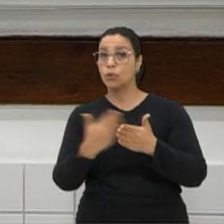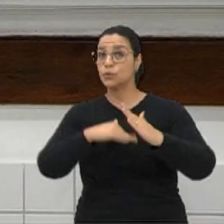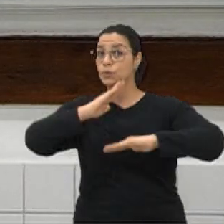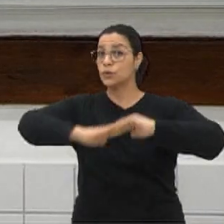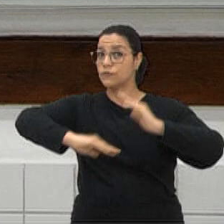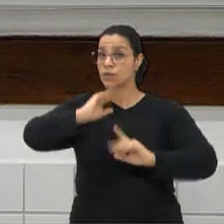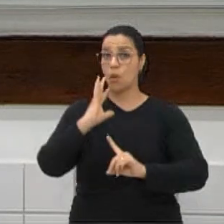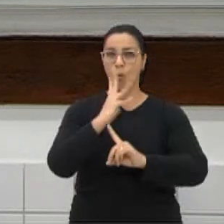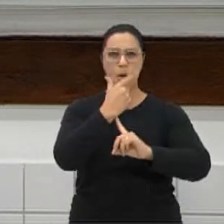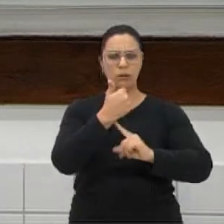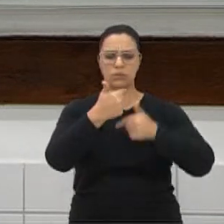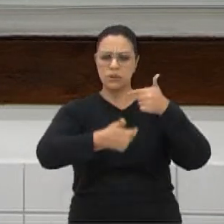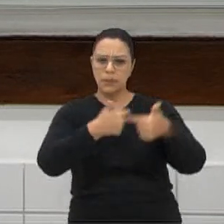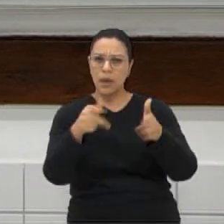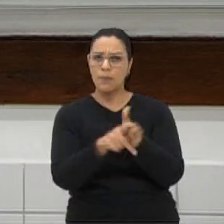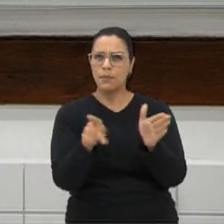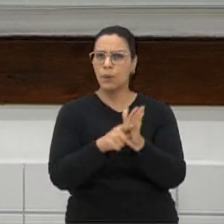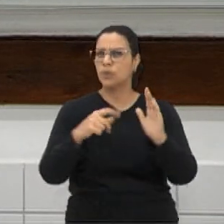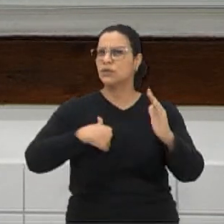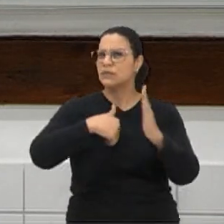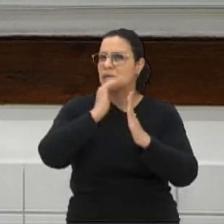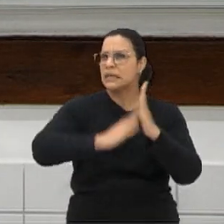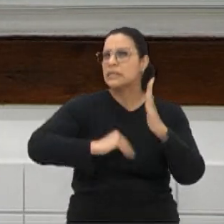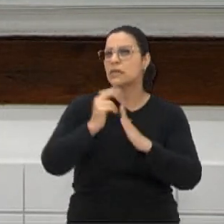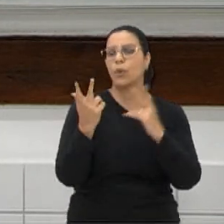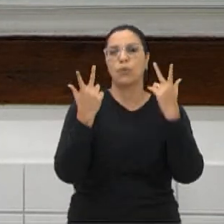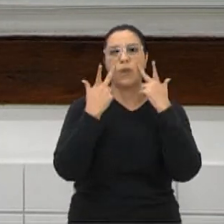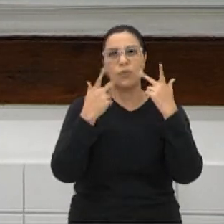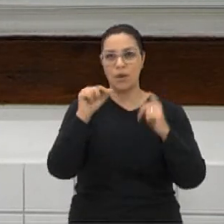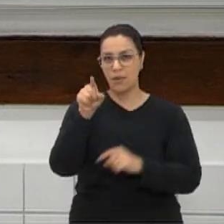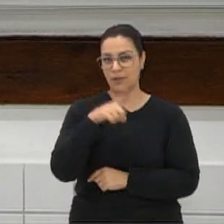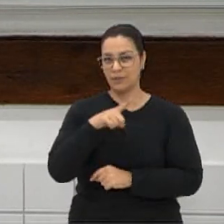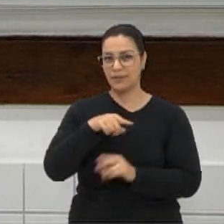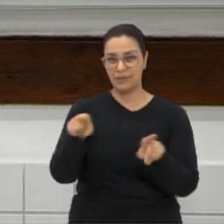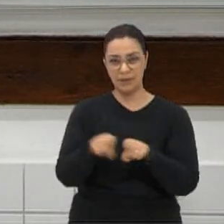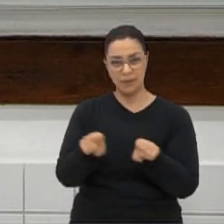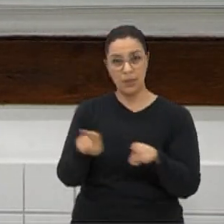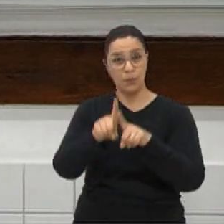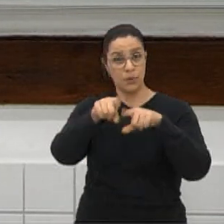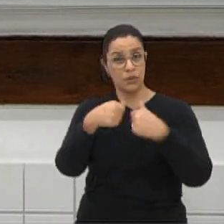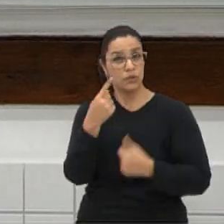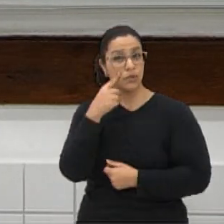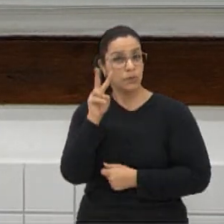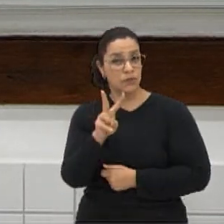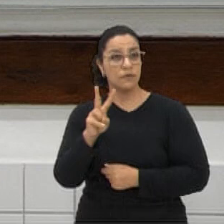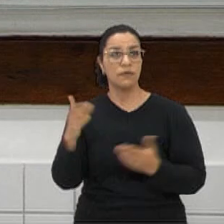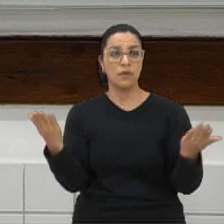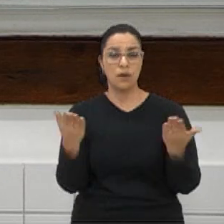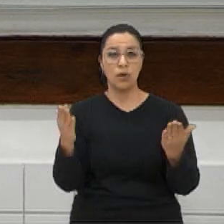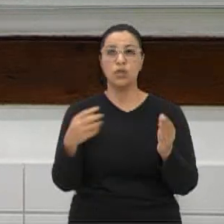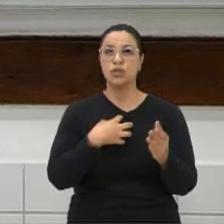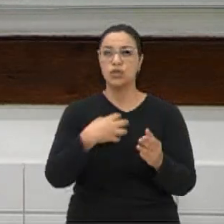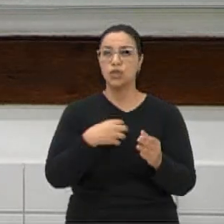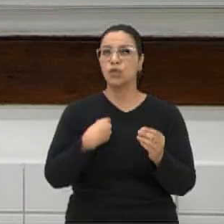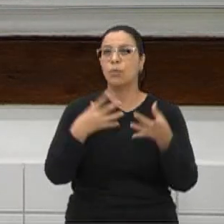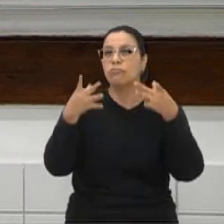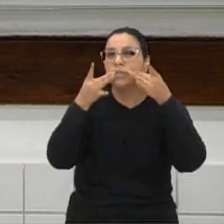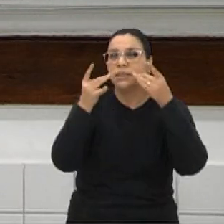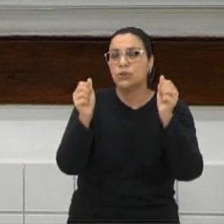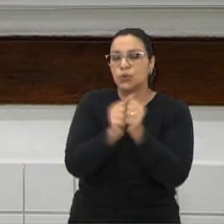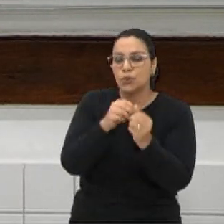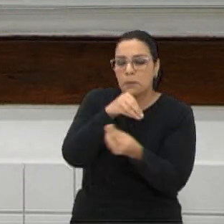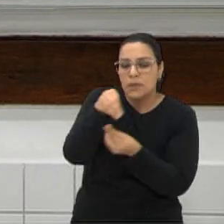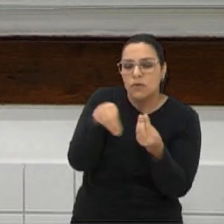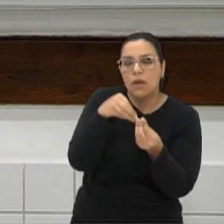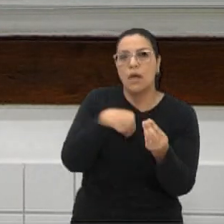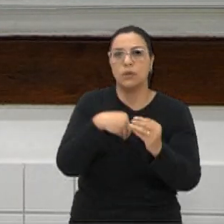a quererem trabalhar pinturas naturalistas. Então aí nós vamos ver essas pinturas naturalistas muito presentes